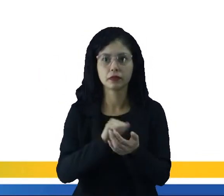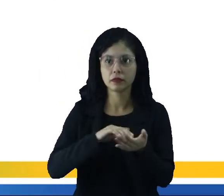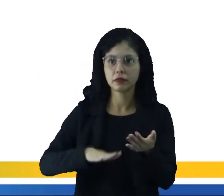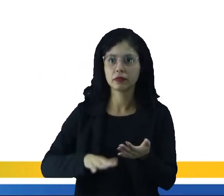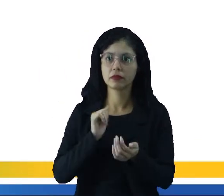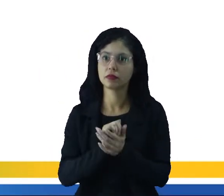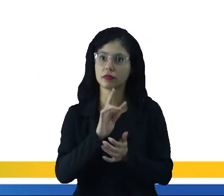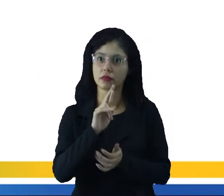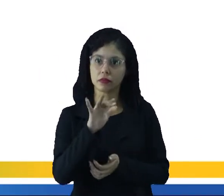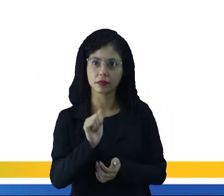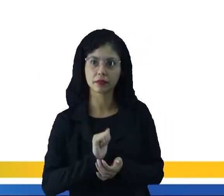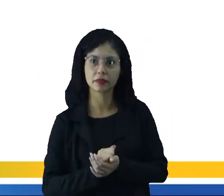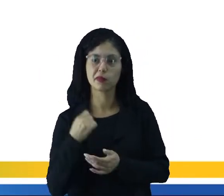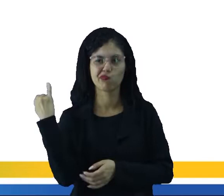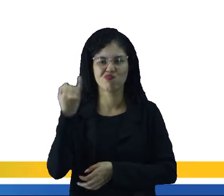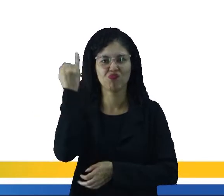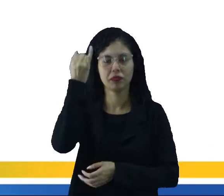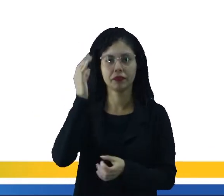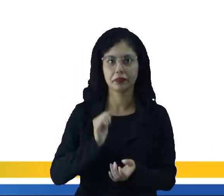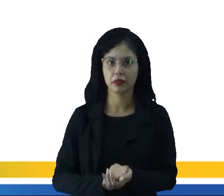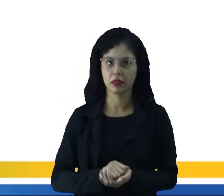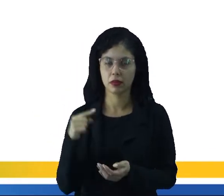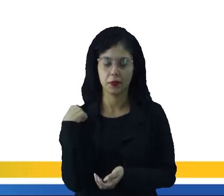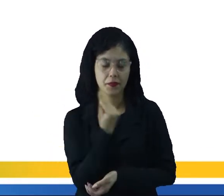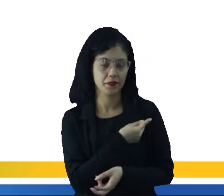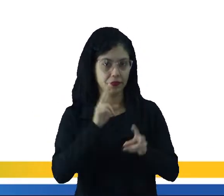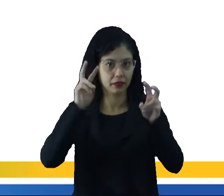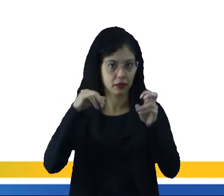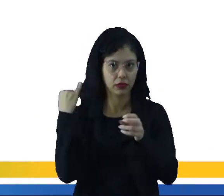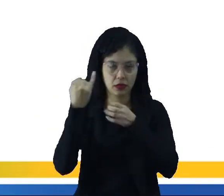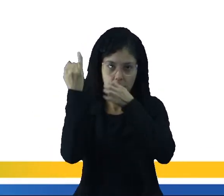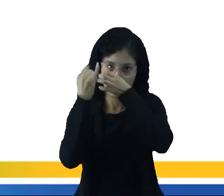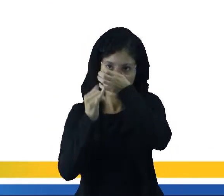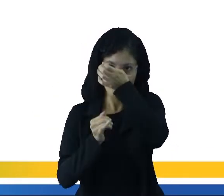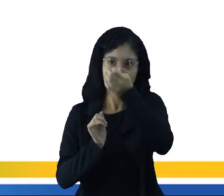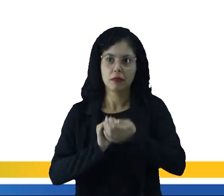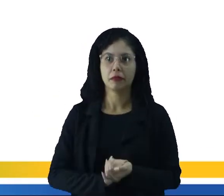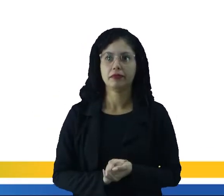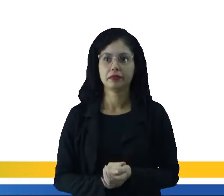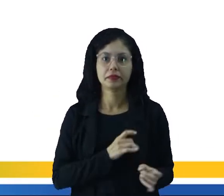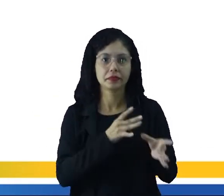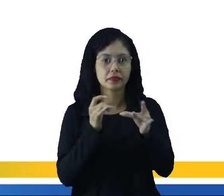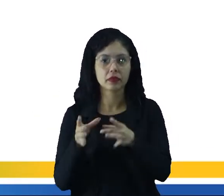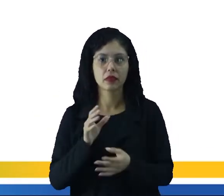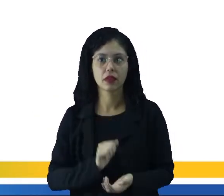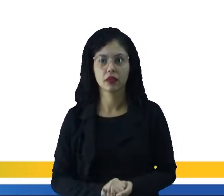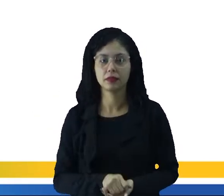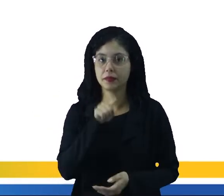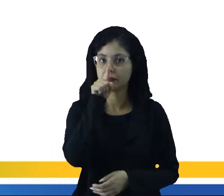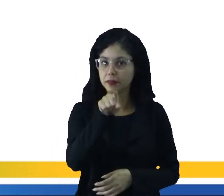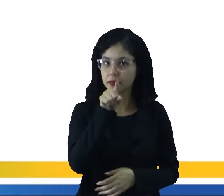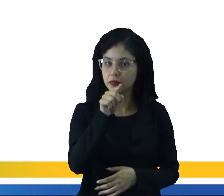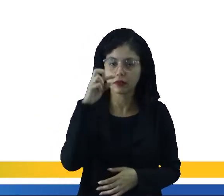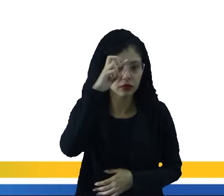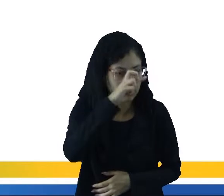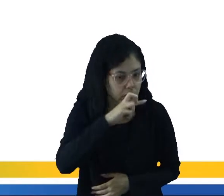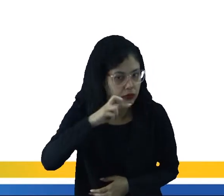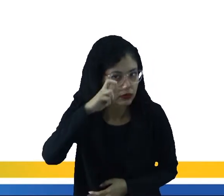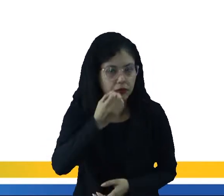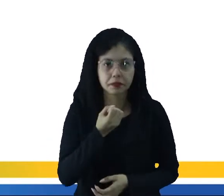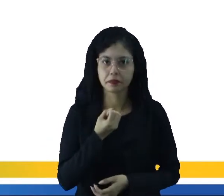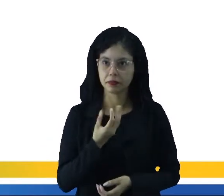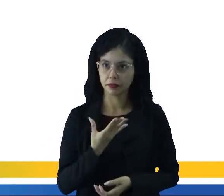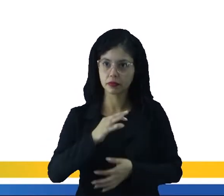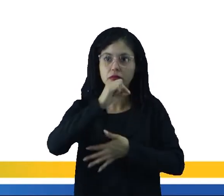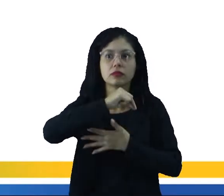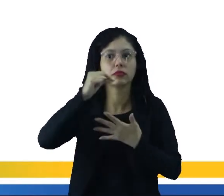resolver os exercícios de cartografia, da qual é o nosso tema principal, a dica é que você analise